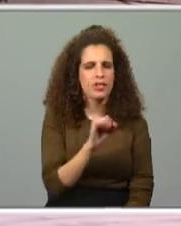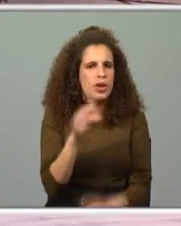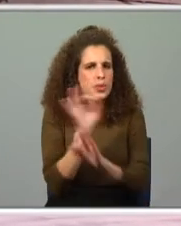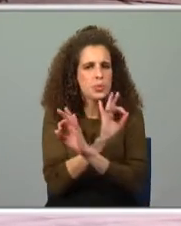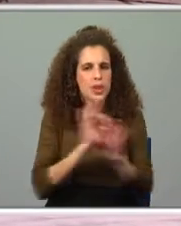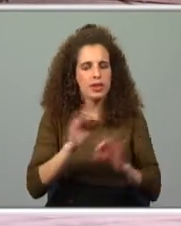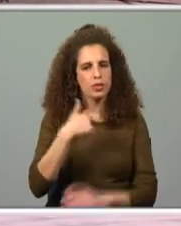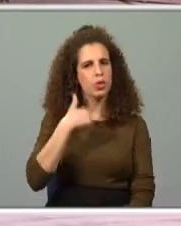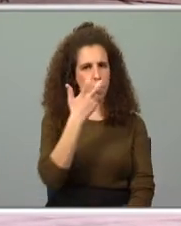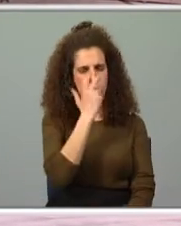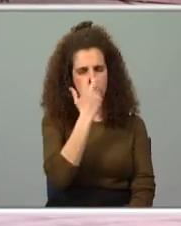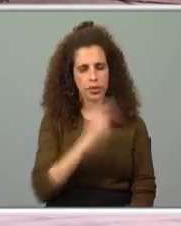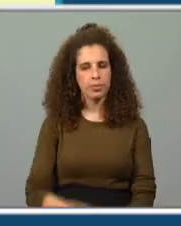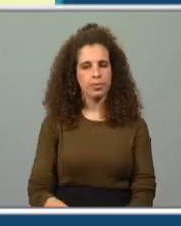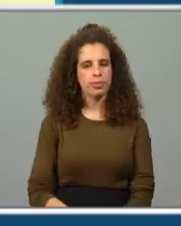curiosa.